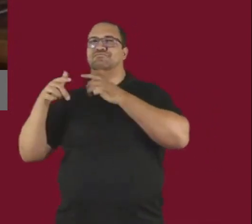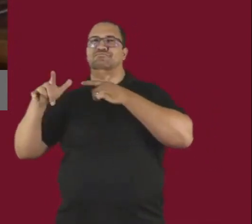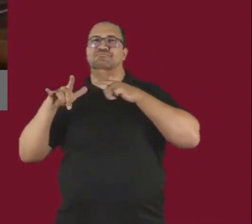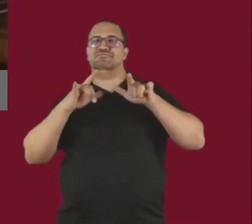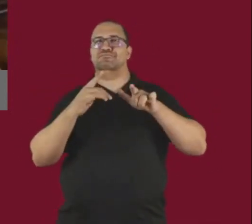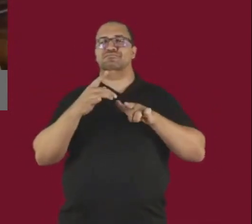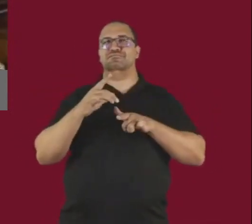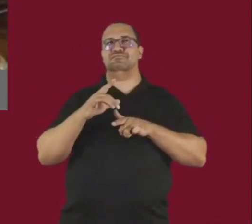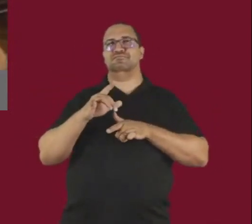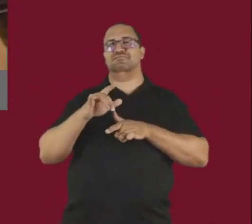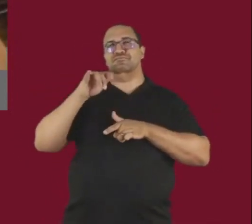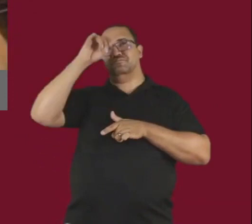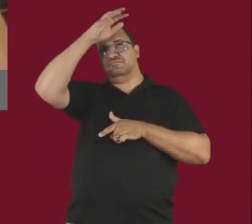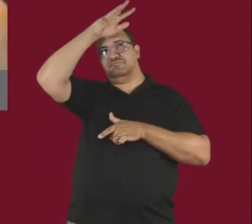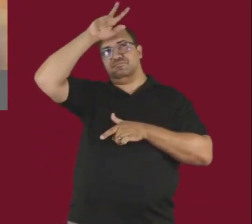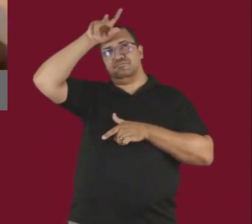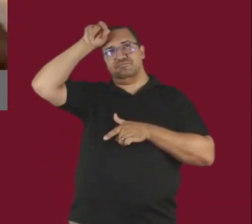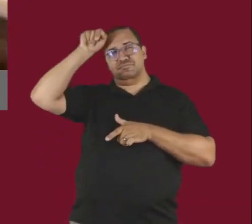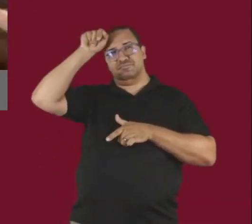para